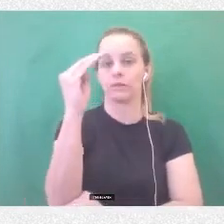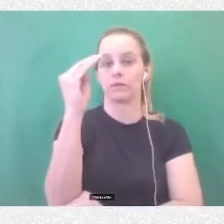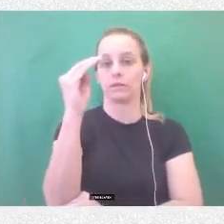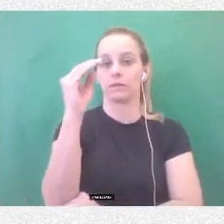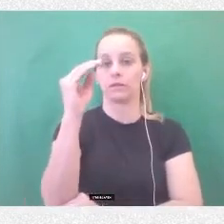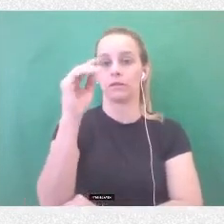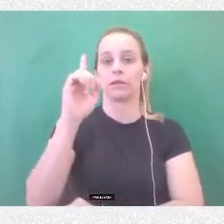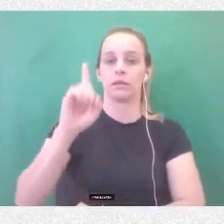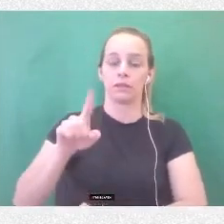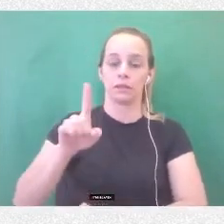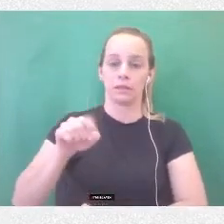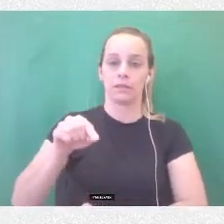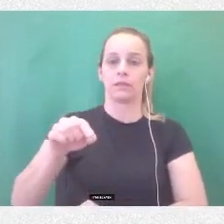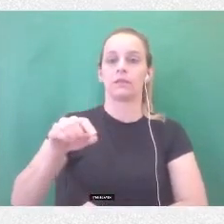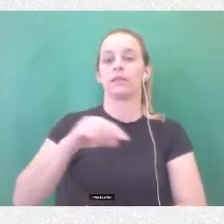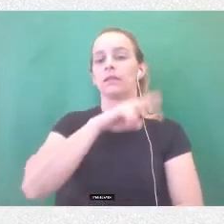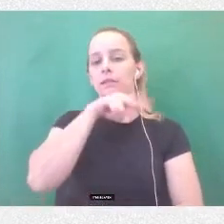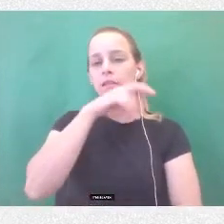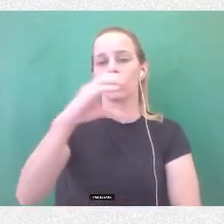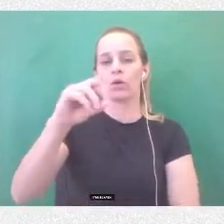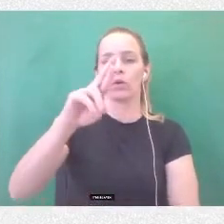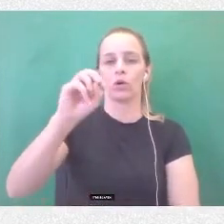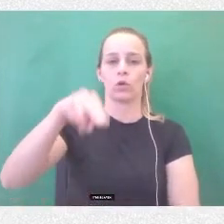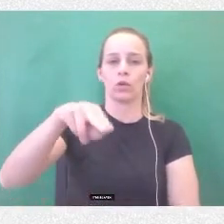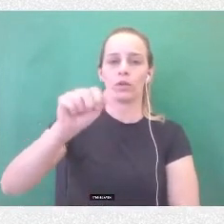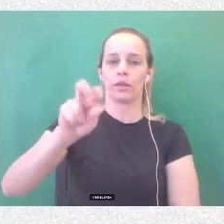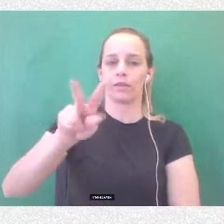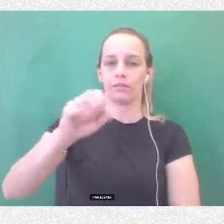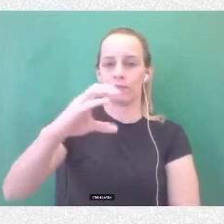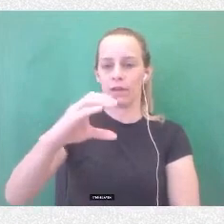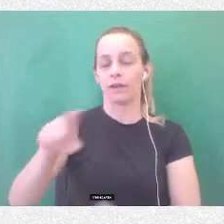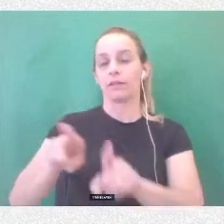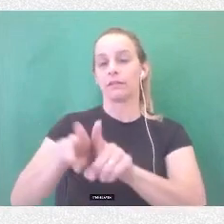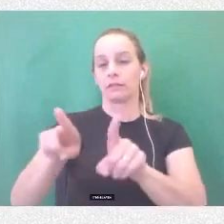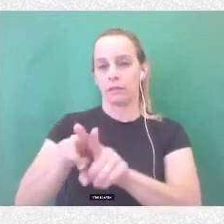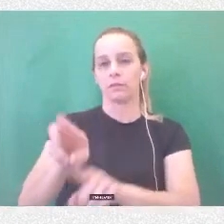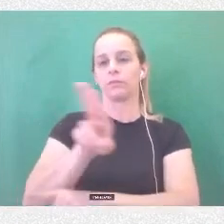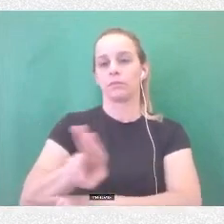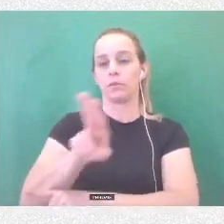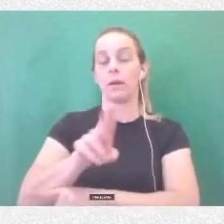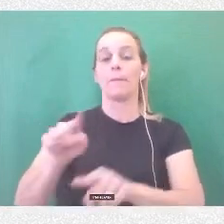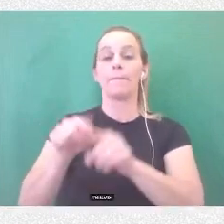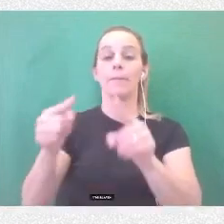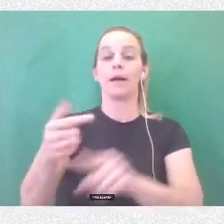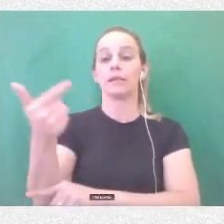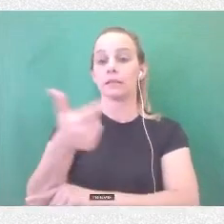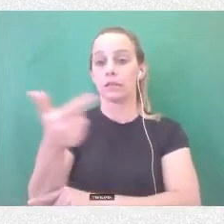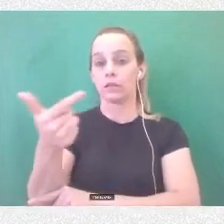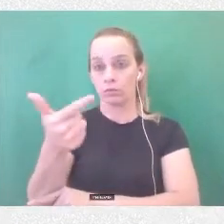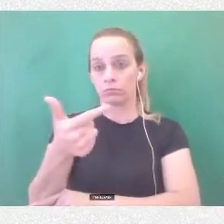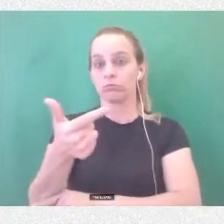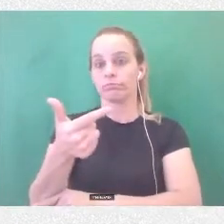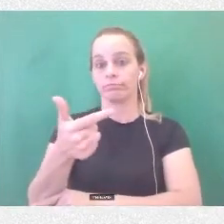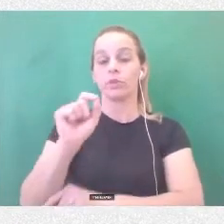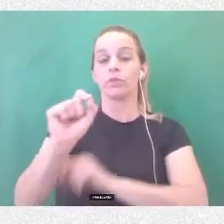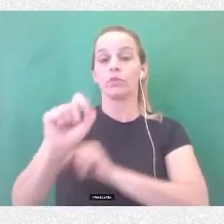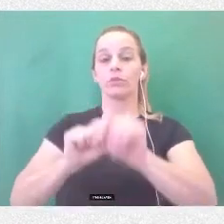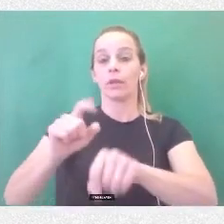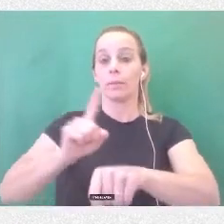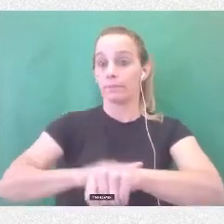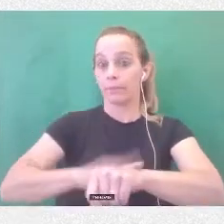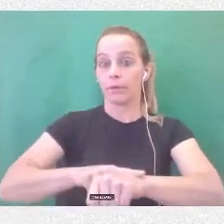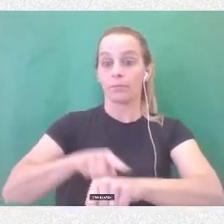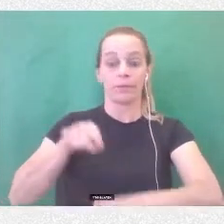Coronavac e AstraZeneca, que foram encaminhadas pelo Ministério da Saúde, mas num segundo momento, quando essa vacinação tomou corpo,